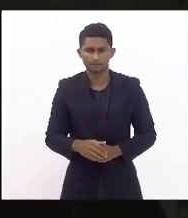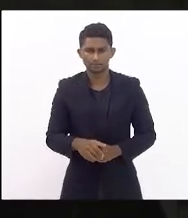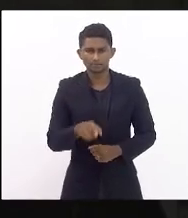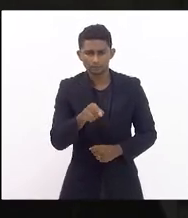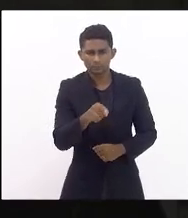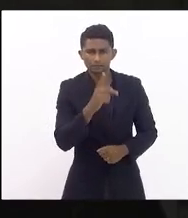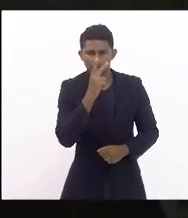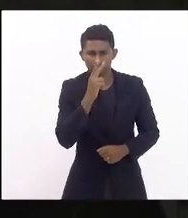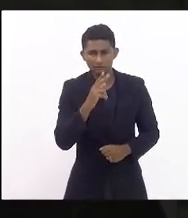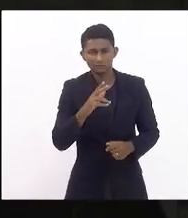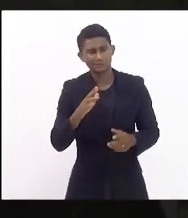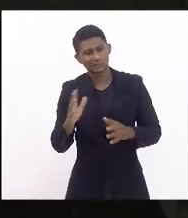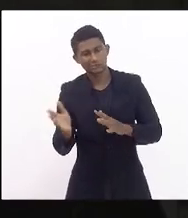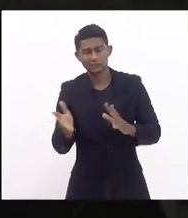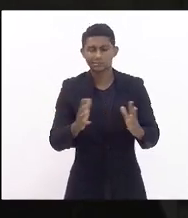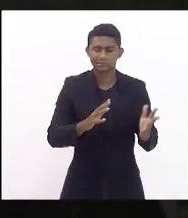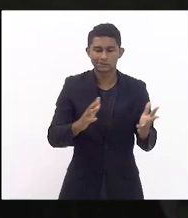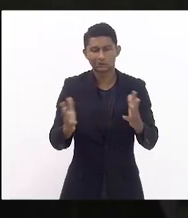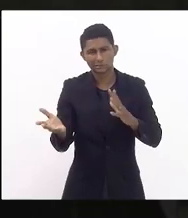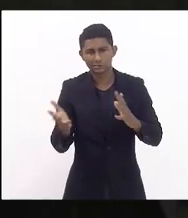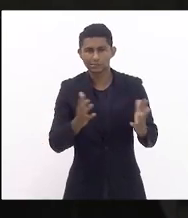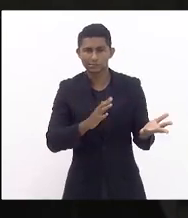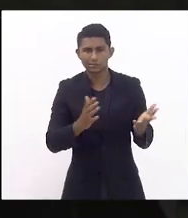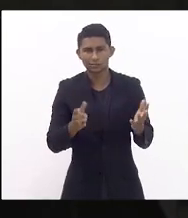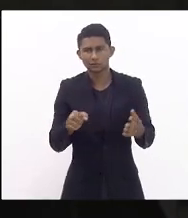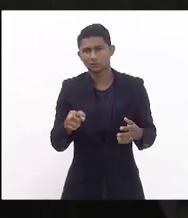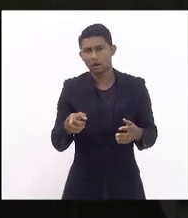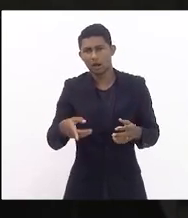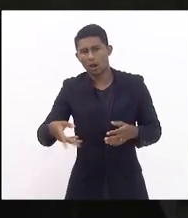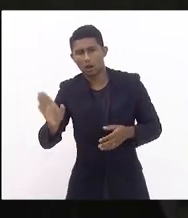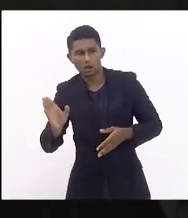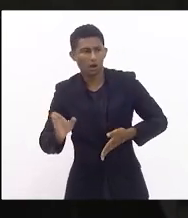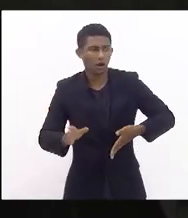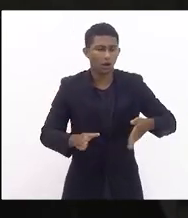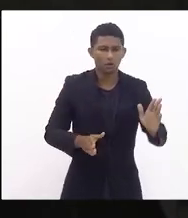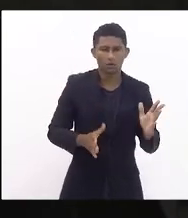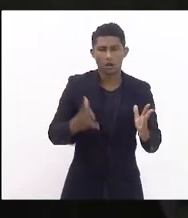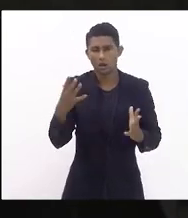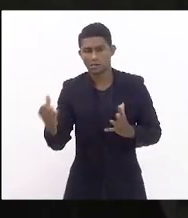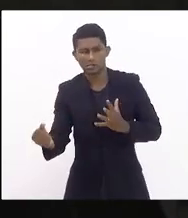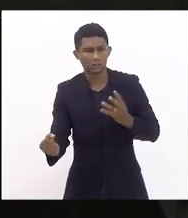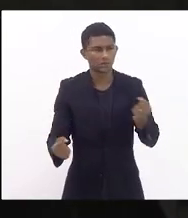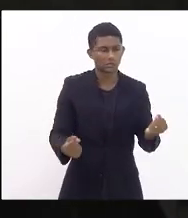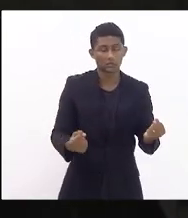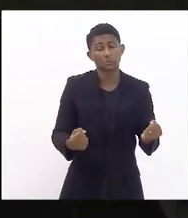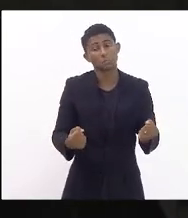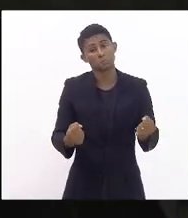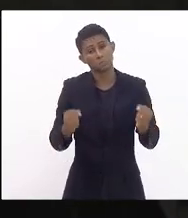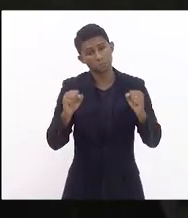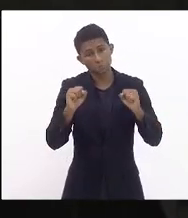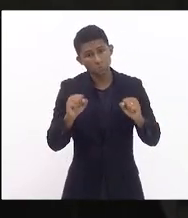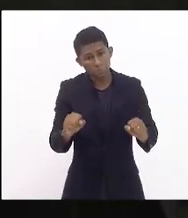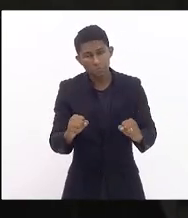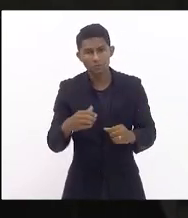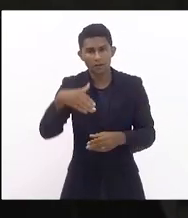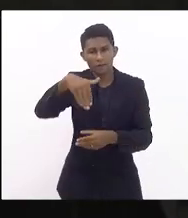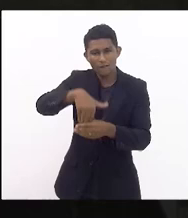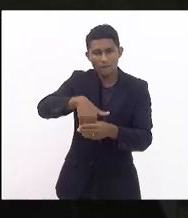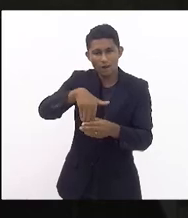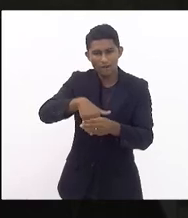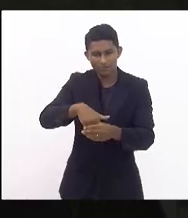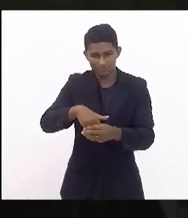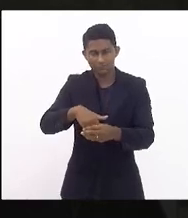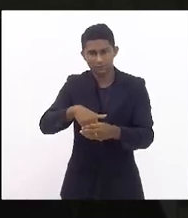pender, pode vir a decidir essa eleição. E, em cima